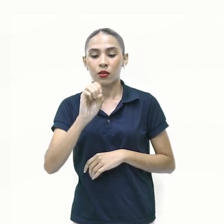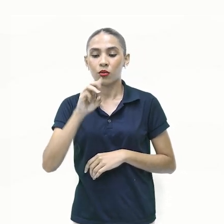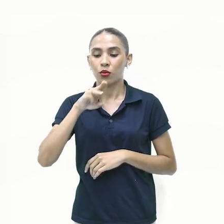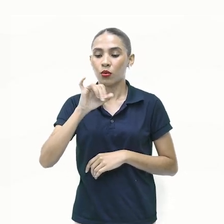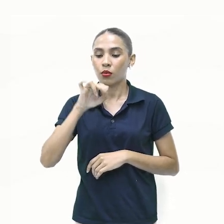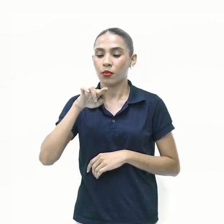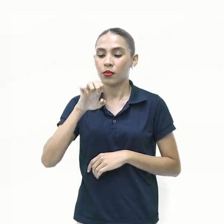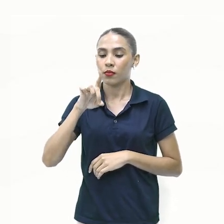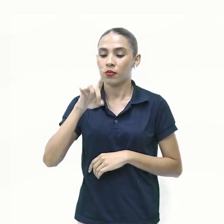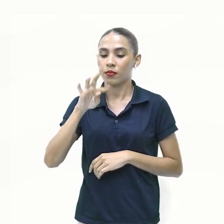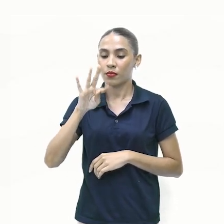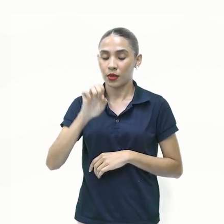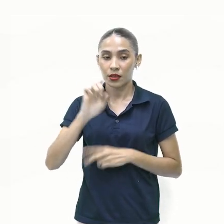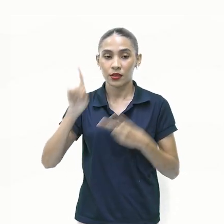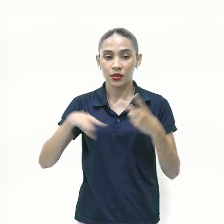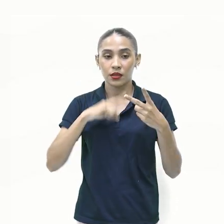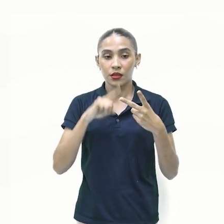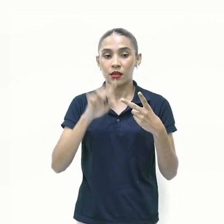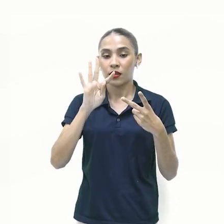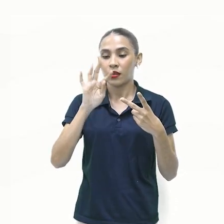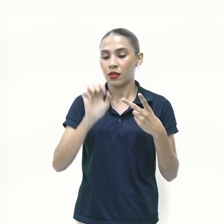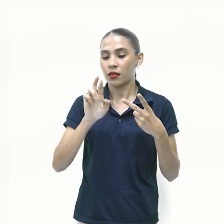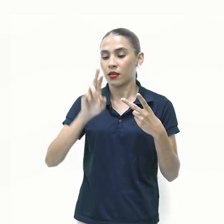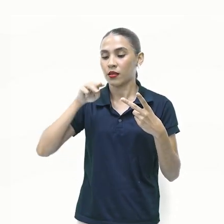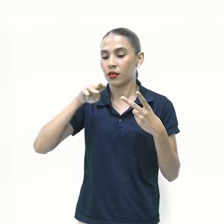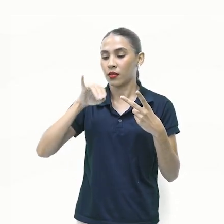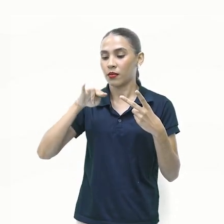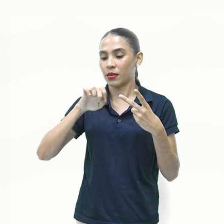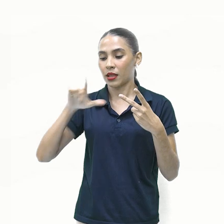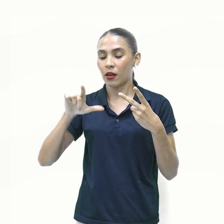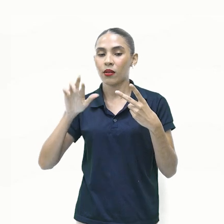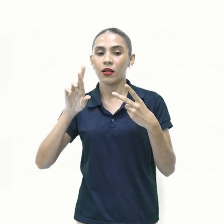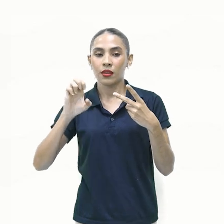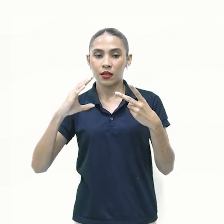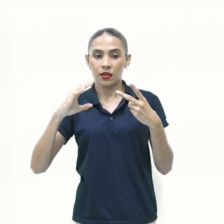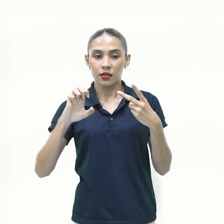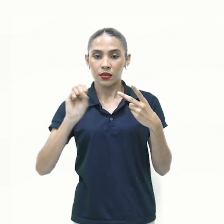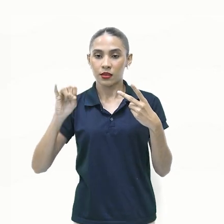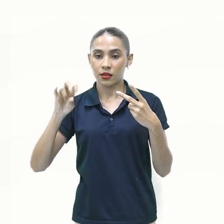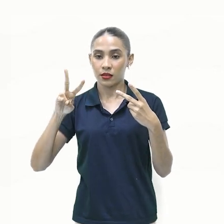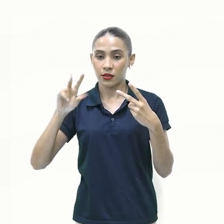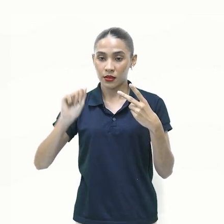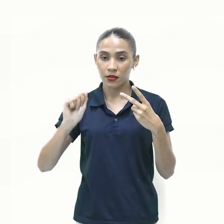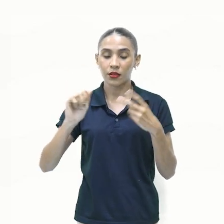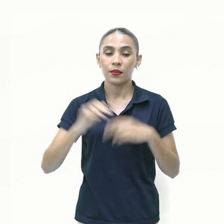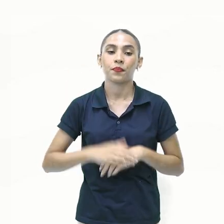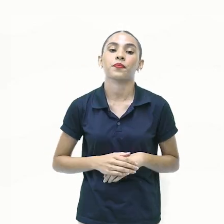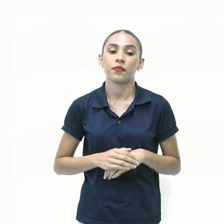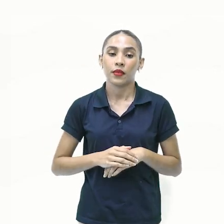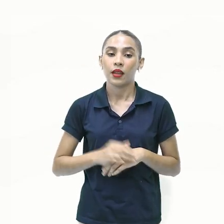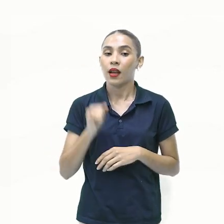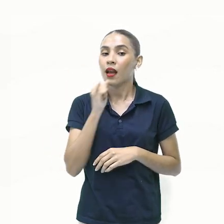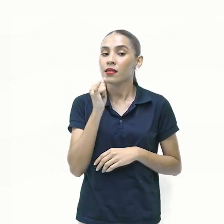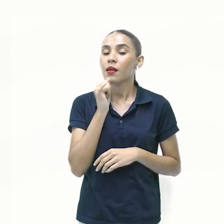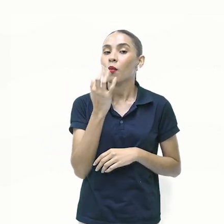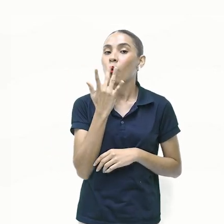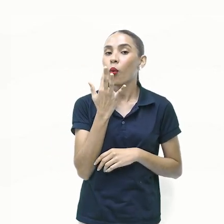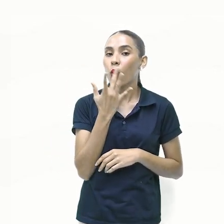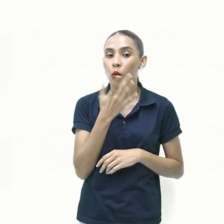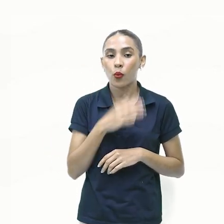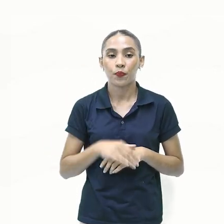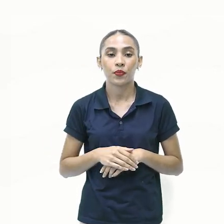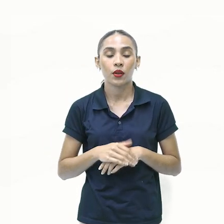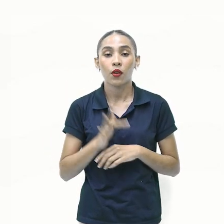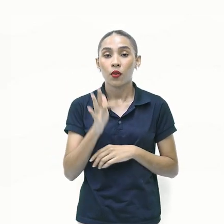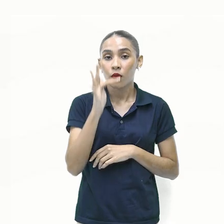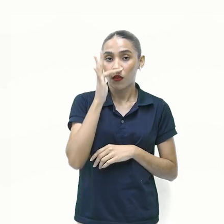considerada dominante e a terminal é recessiva. Quanto à cor, tinham plantas lá com